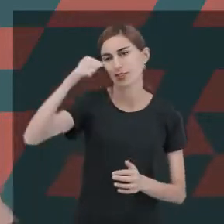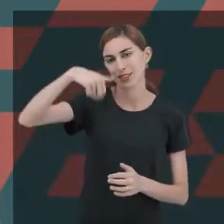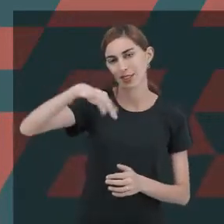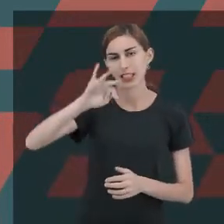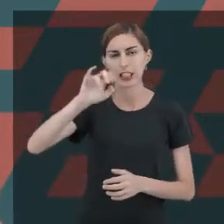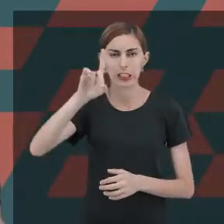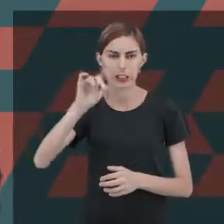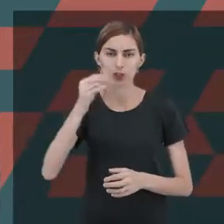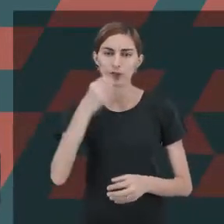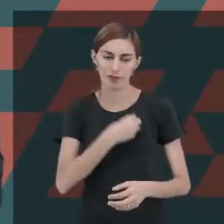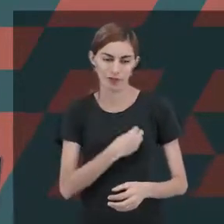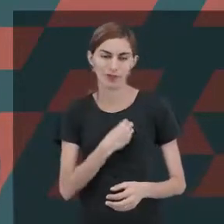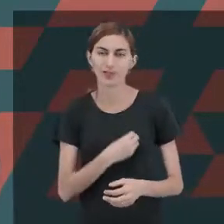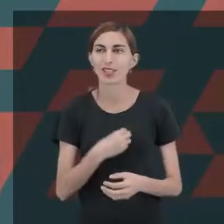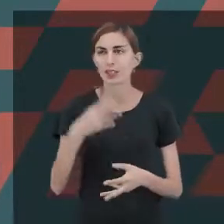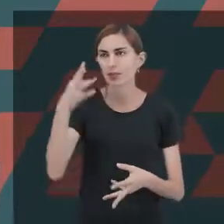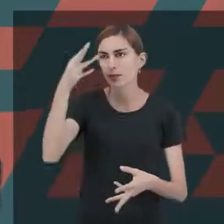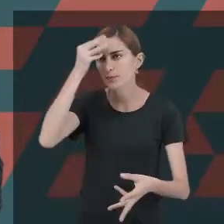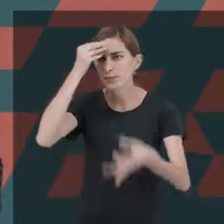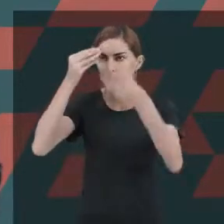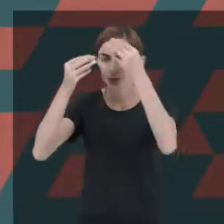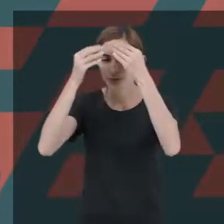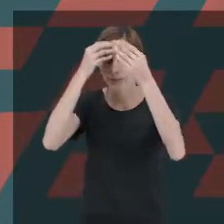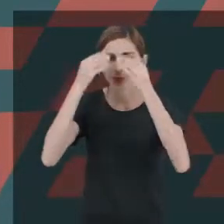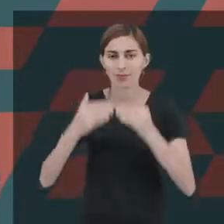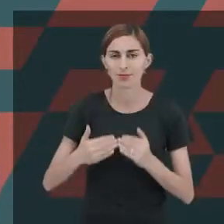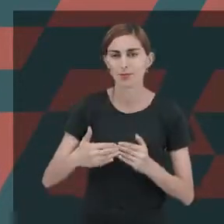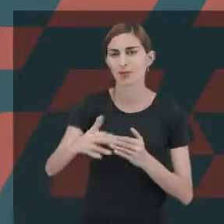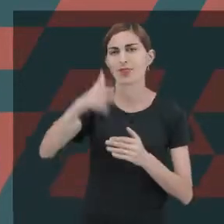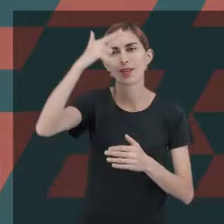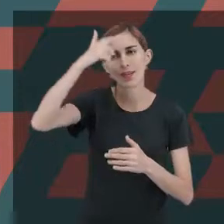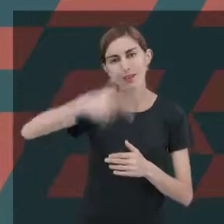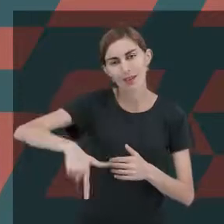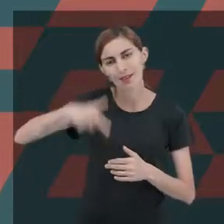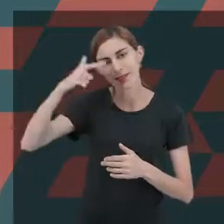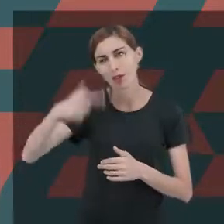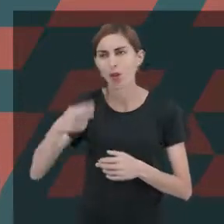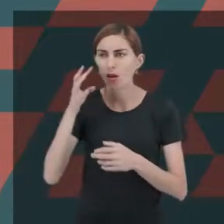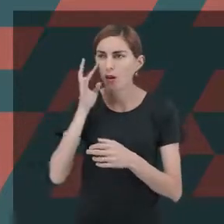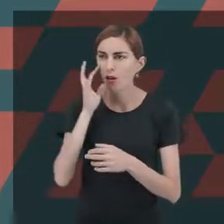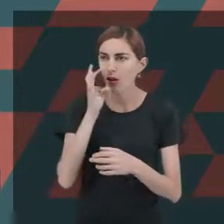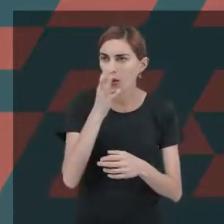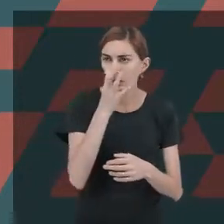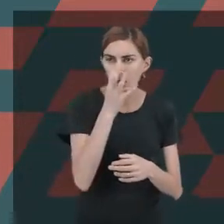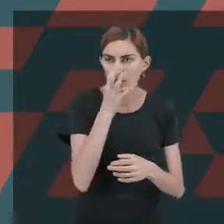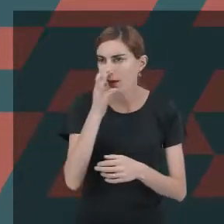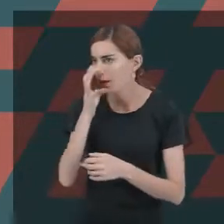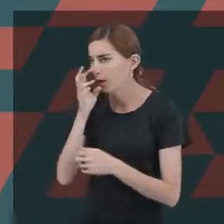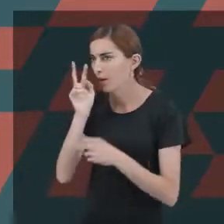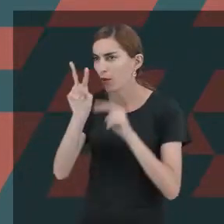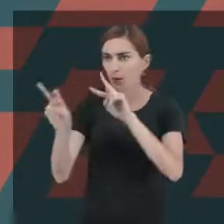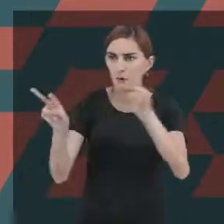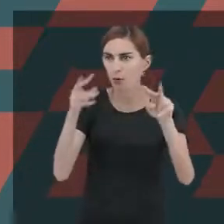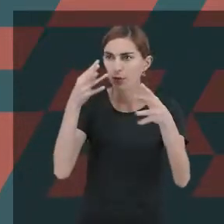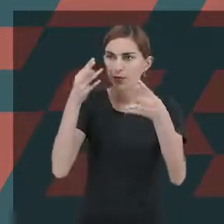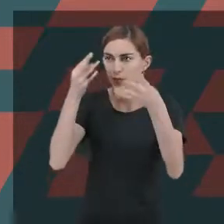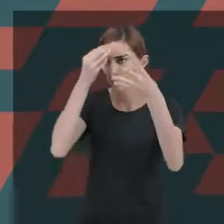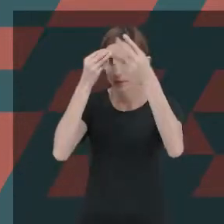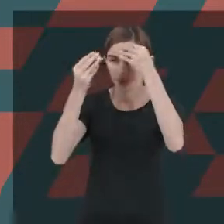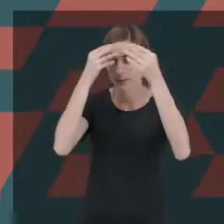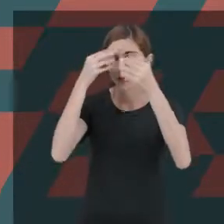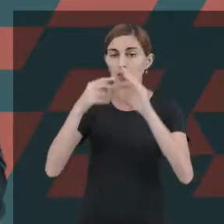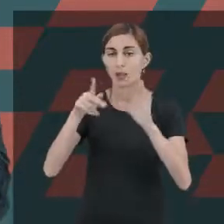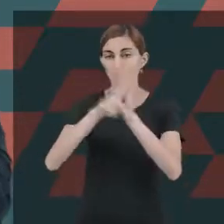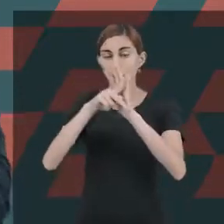sentido dessas vivências e começa, a partir das repetições e observações do meio, a desenvolver suas